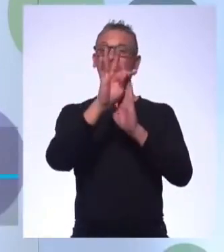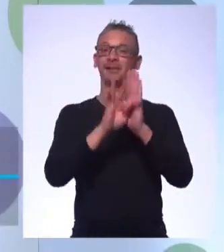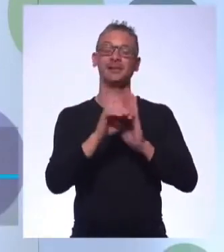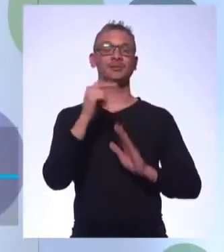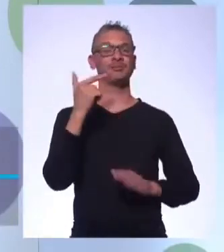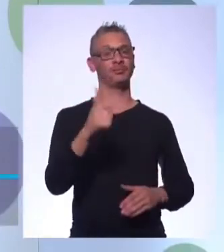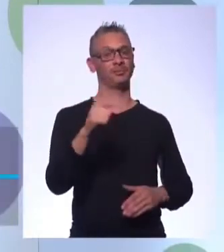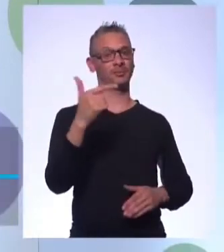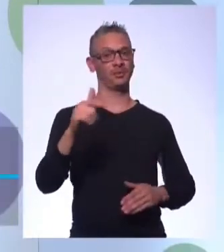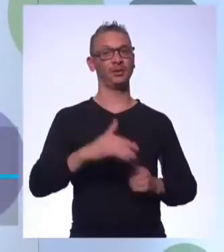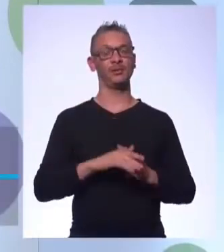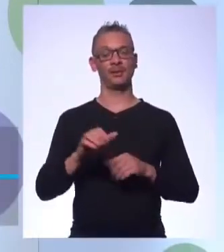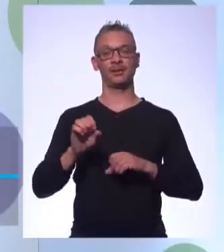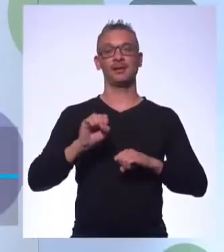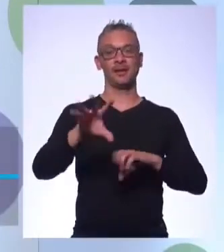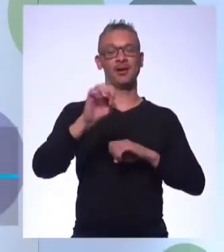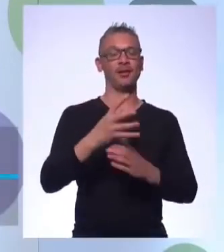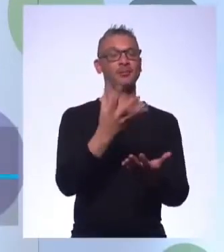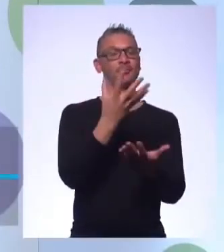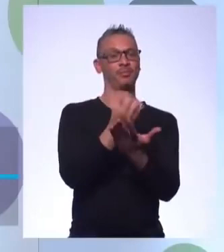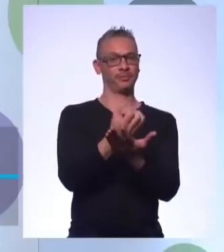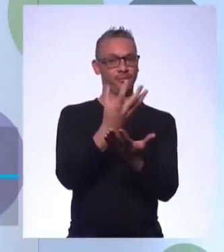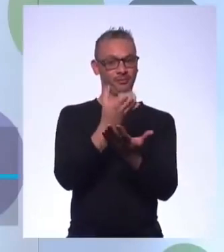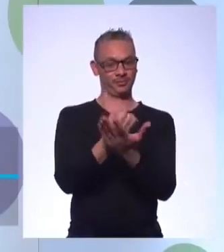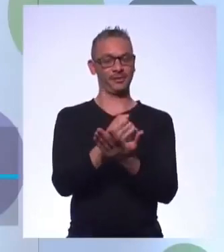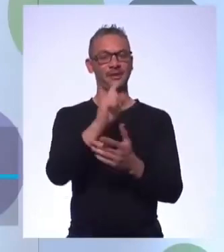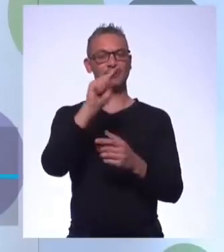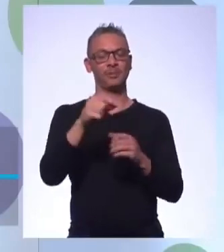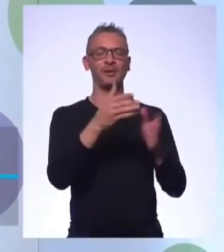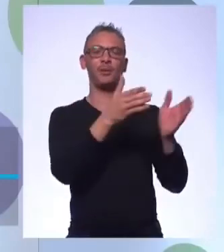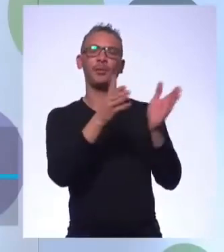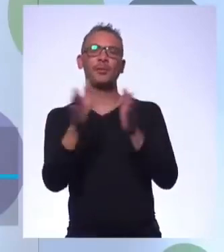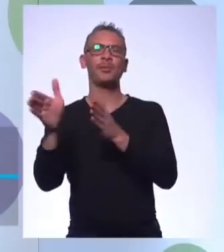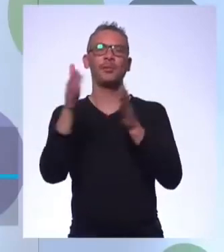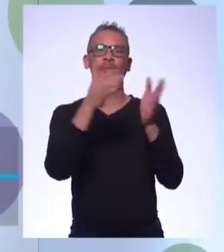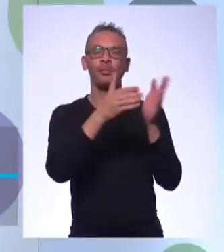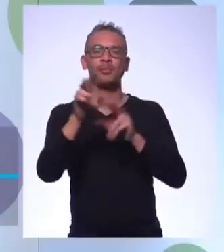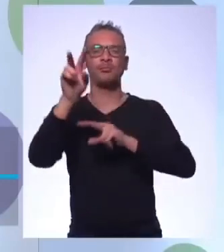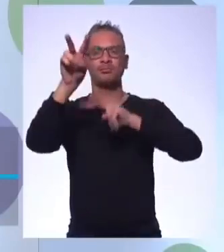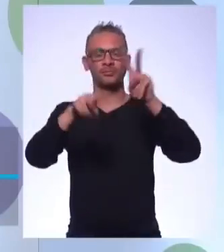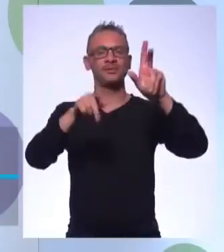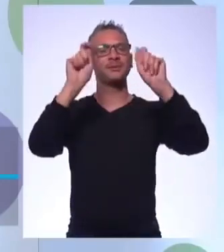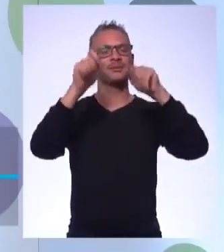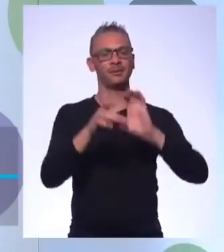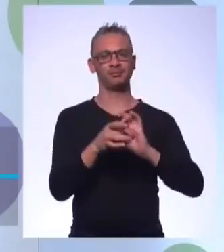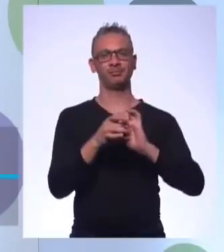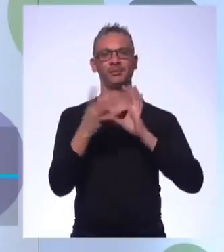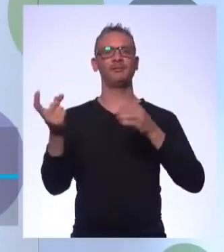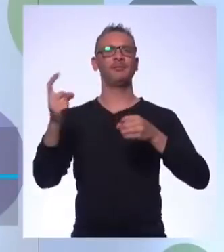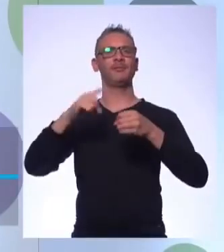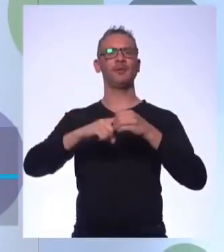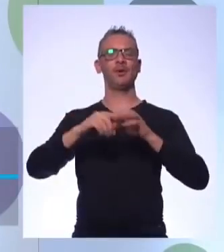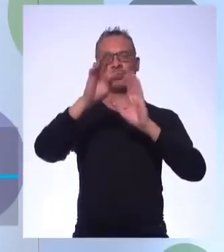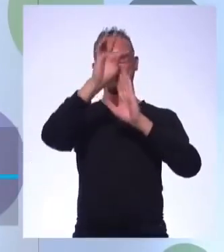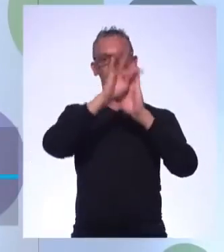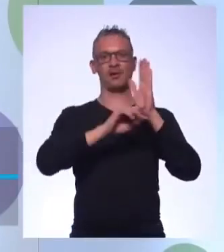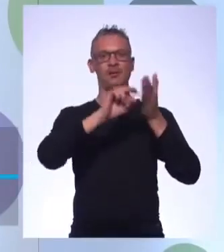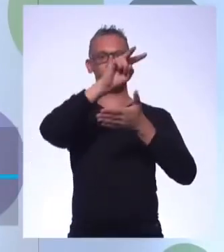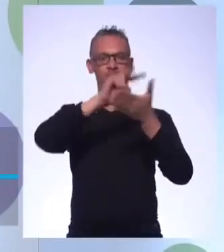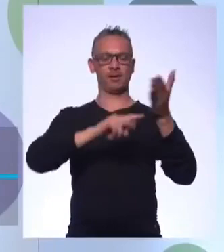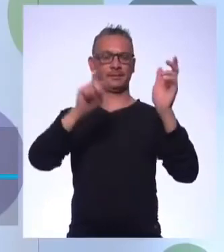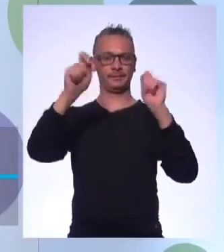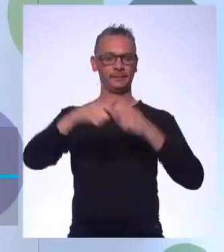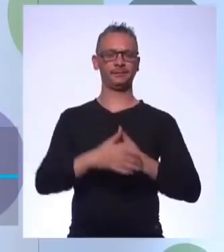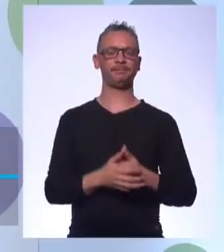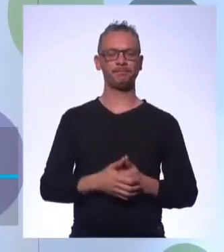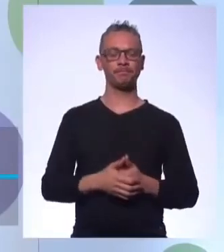sem o texto, mas essa aula fica gravada, depois vocês vão poder pegar, os slides estão aí para vocês, e aí vocês vão poder voltar a esse texto, tá bom? O